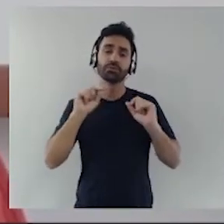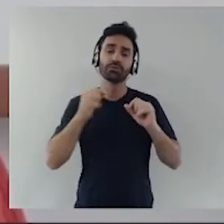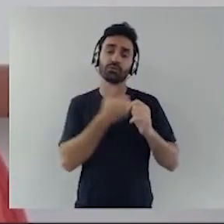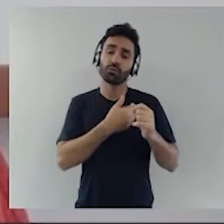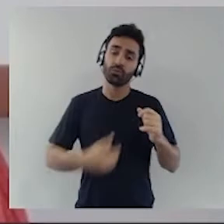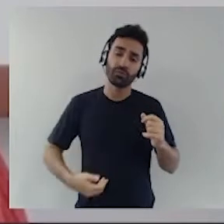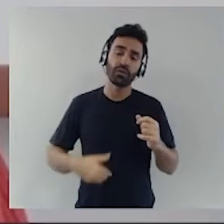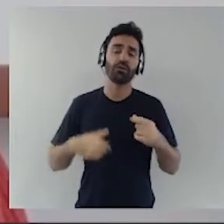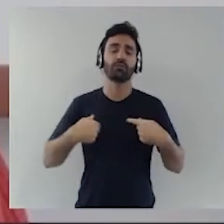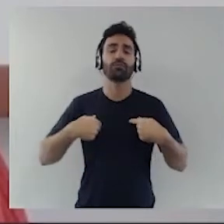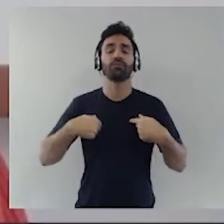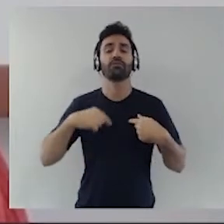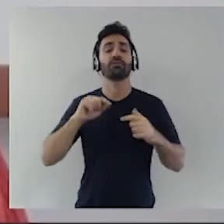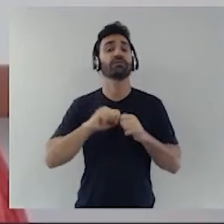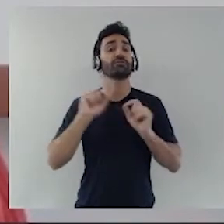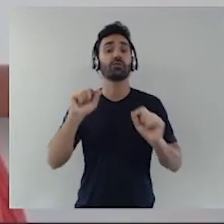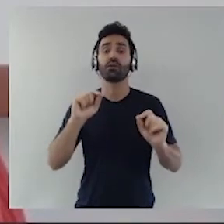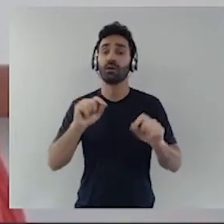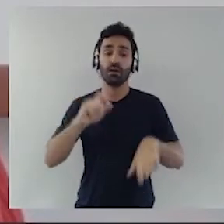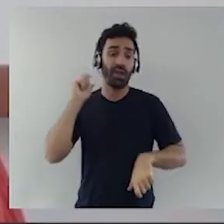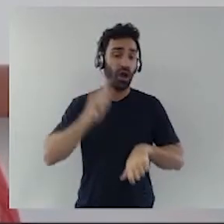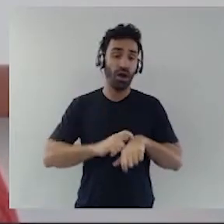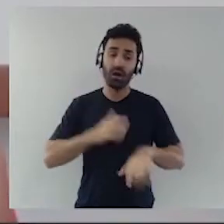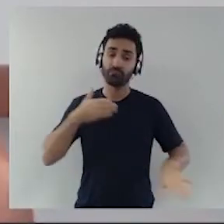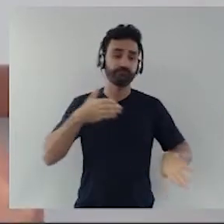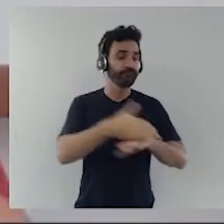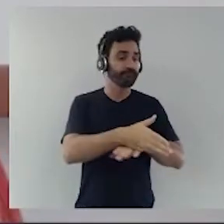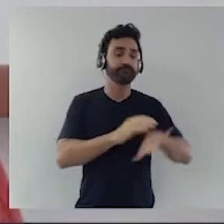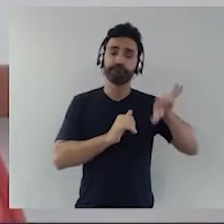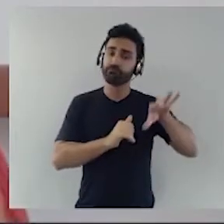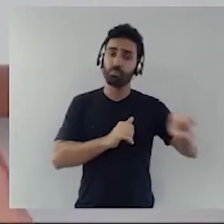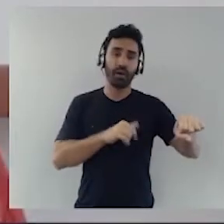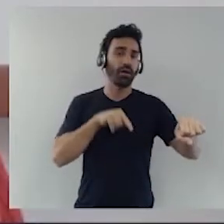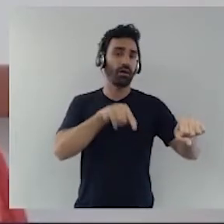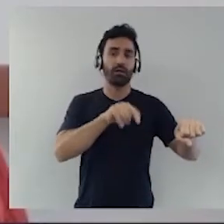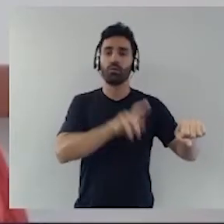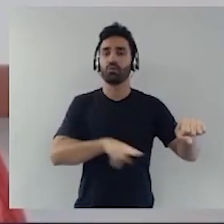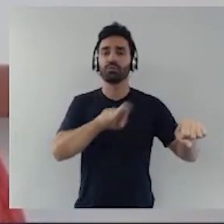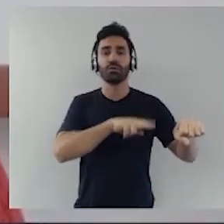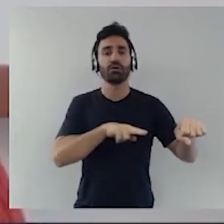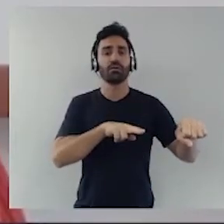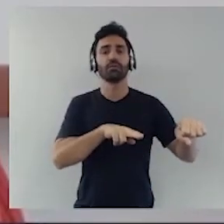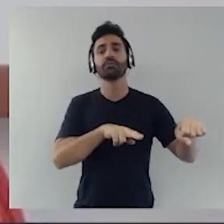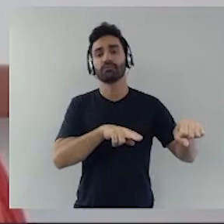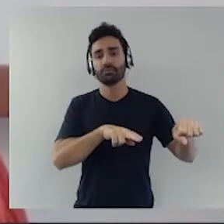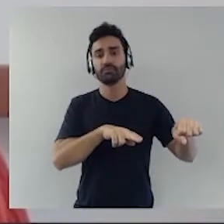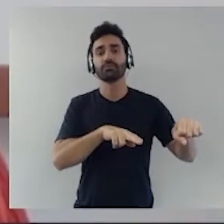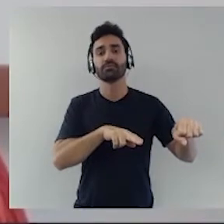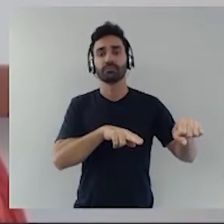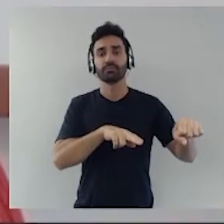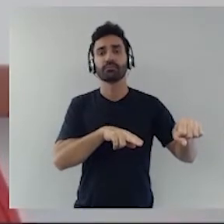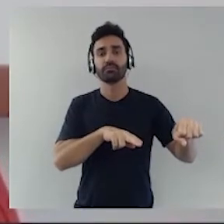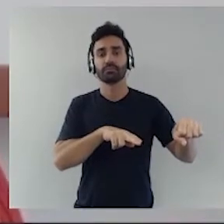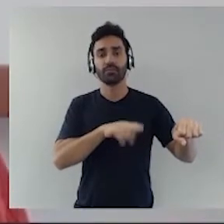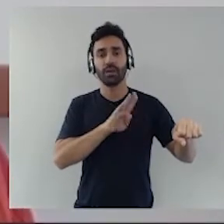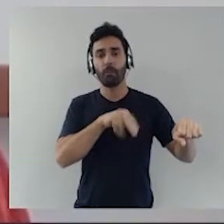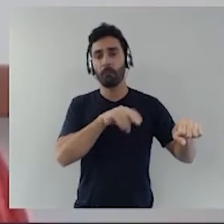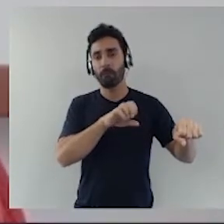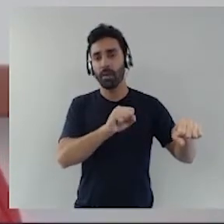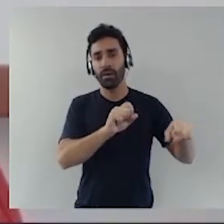se for o caso intervir no patrimônio privado e requisitar bens